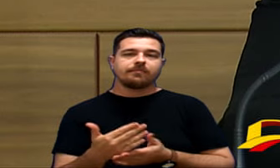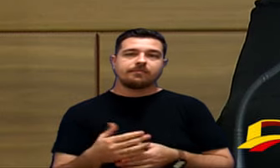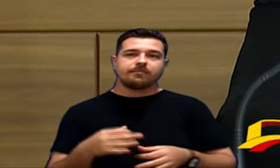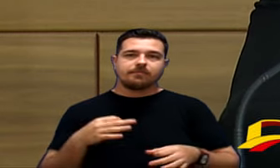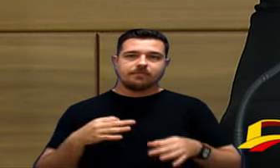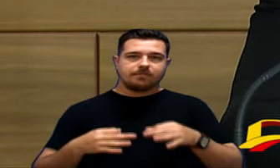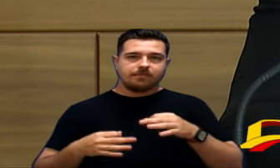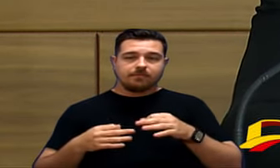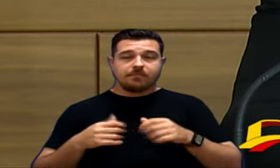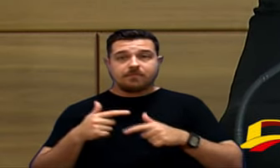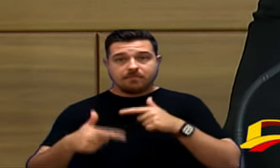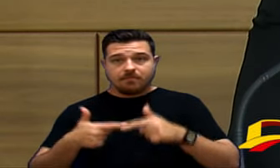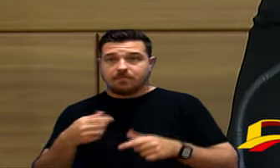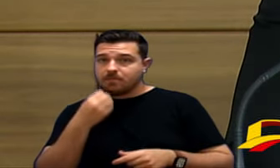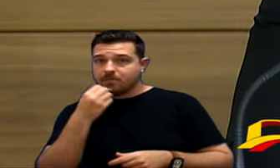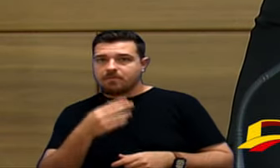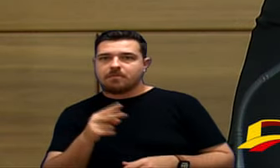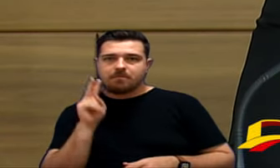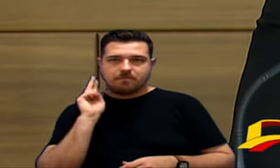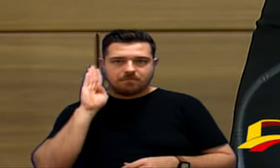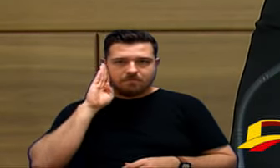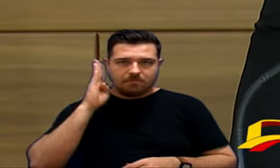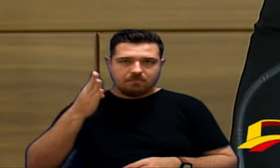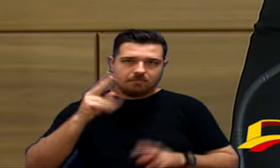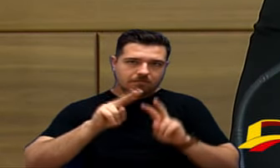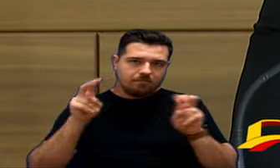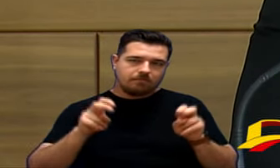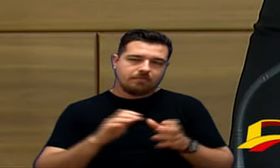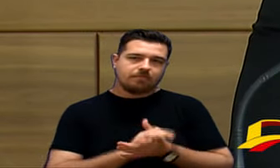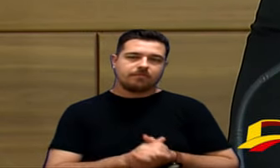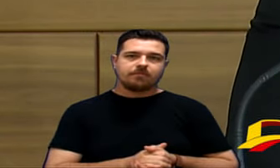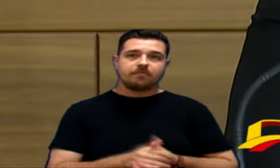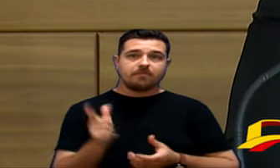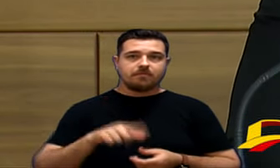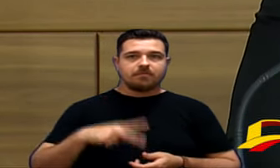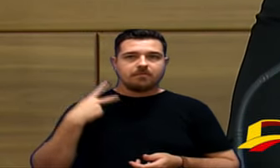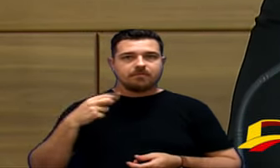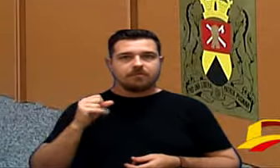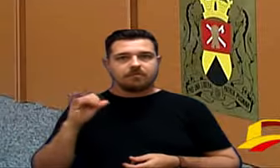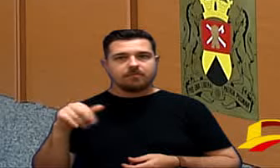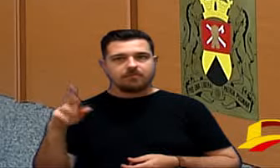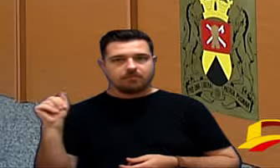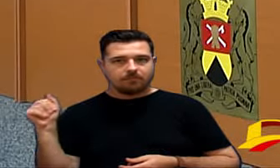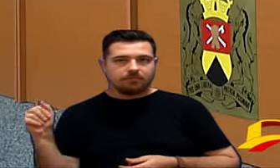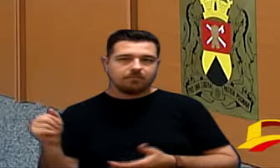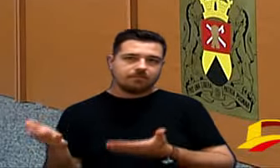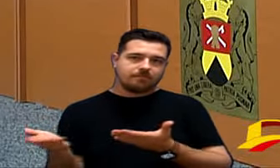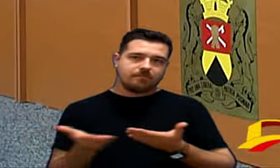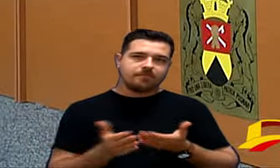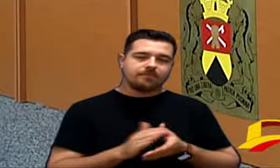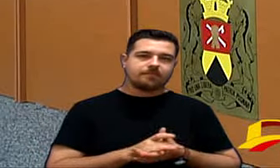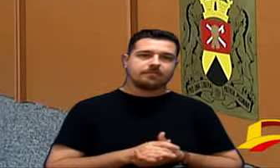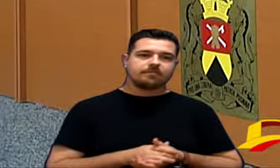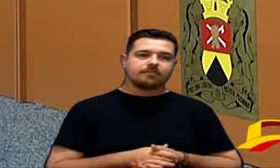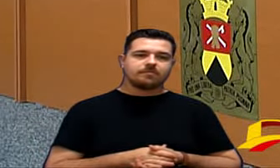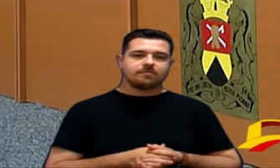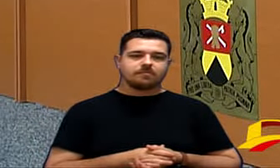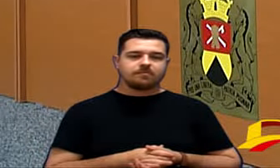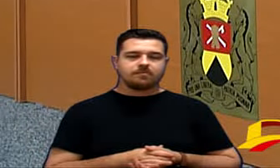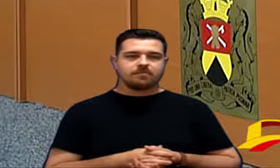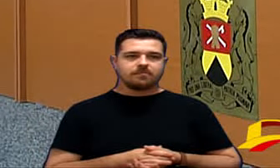operar visando essa finalidade Eh Iara só para darid é